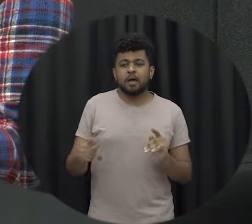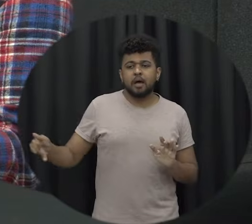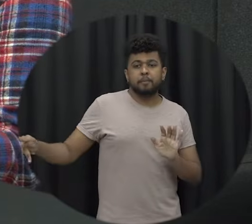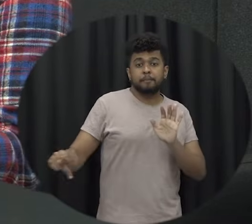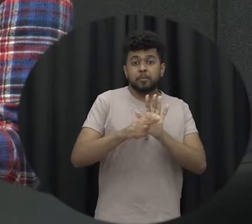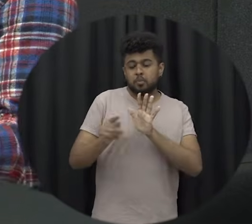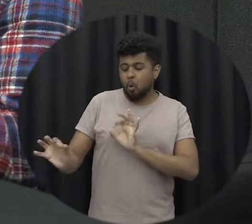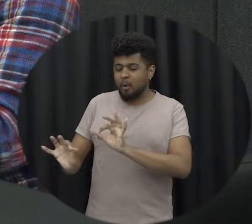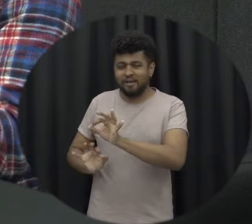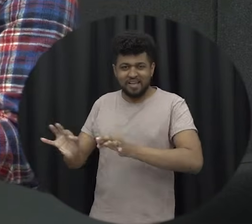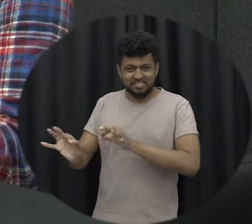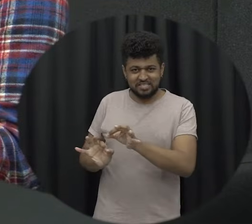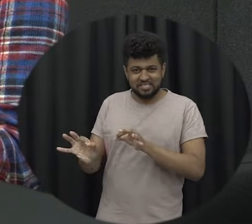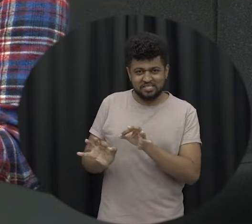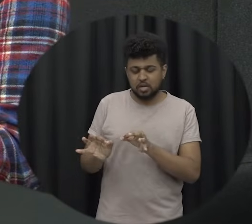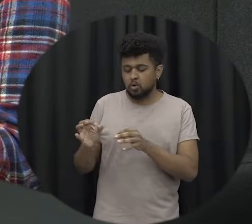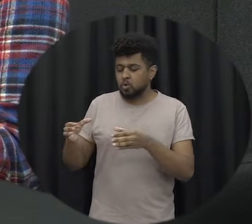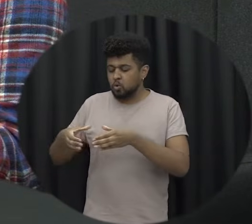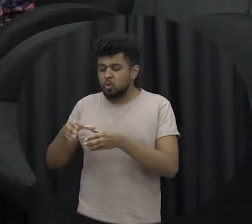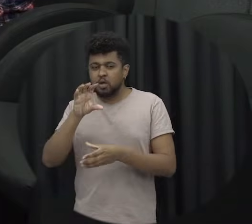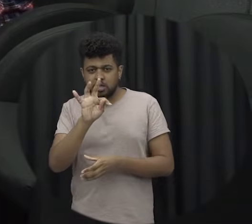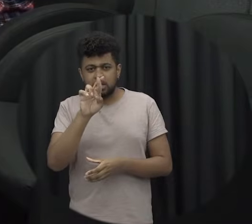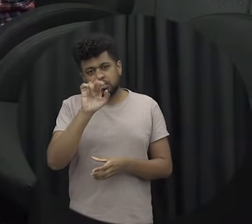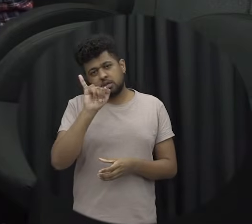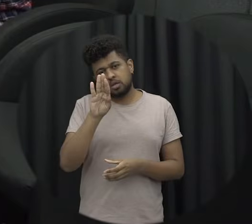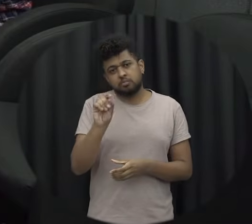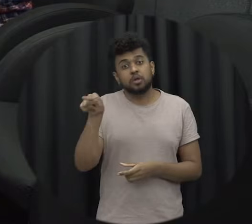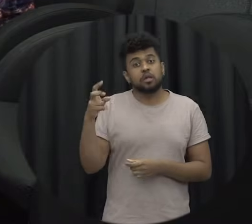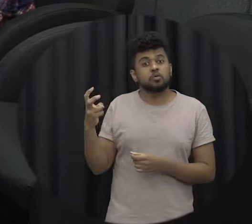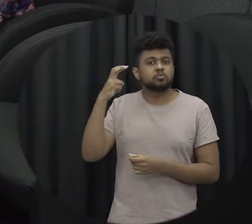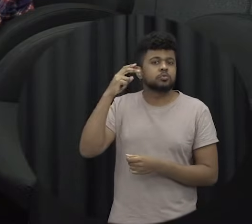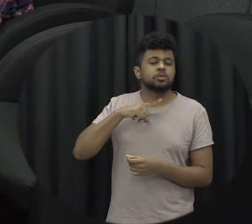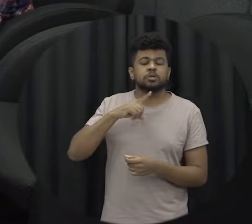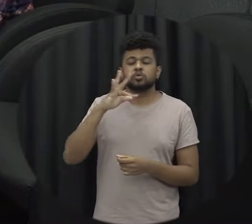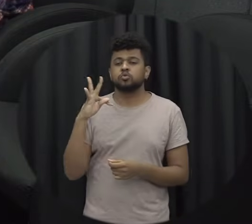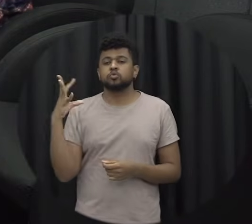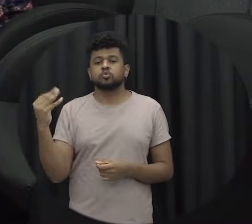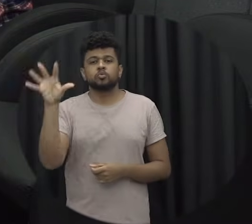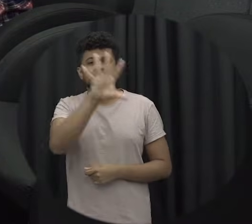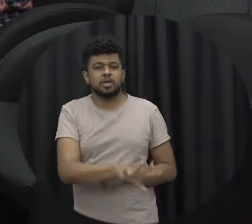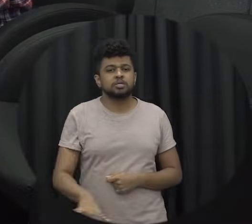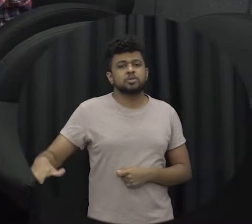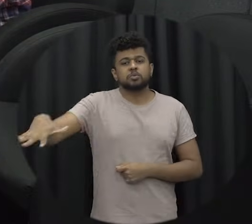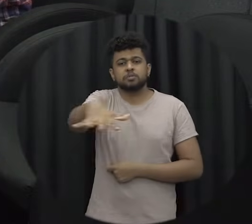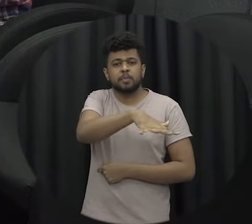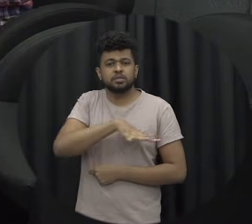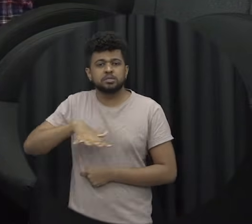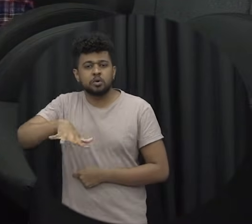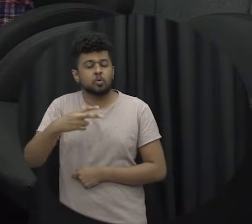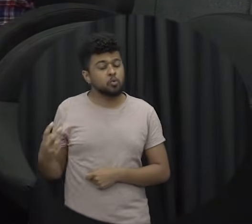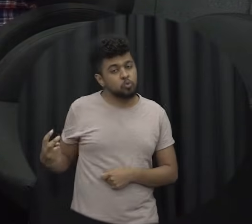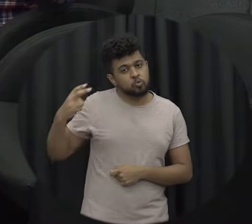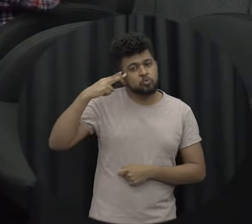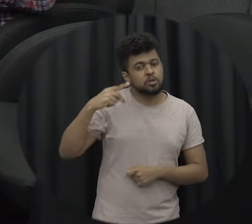daquela cultura, né, tem toda uma questão espacial, né? Para algumas culturas tem a oca do pajé no